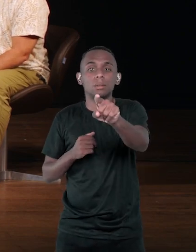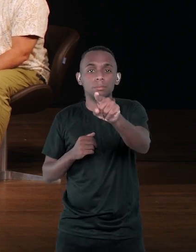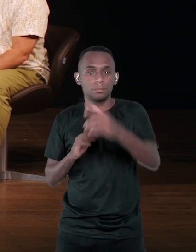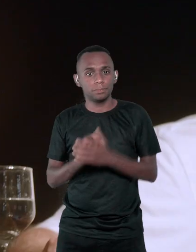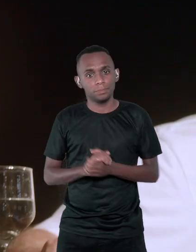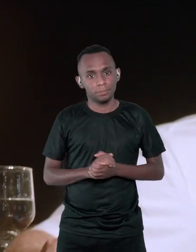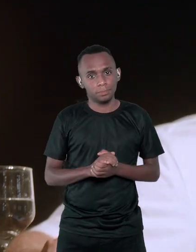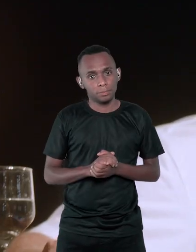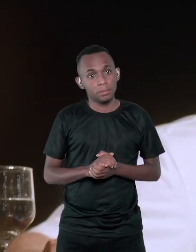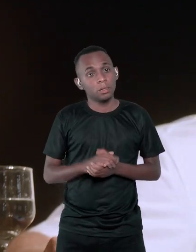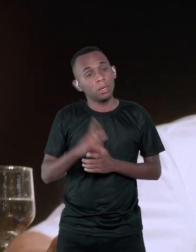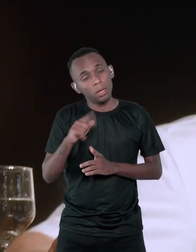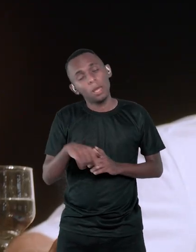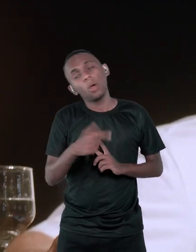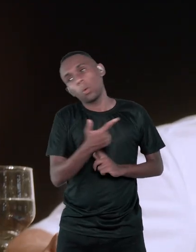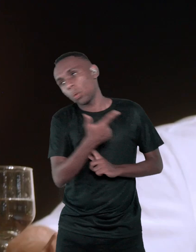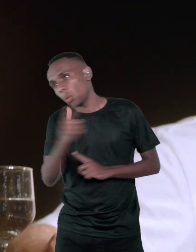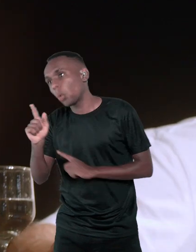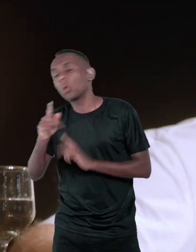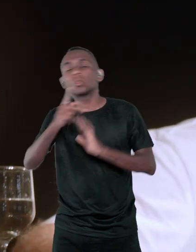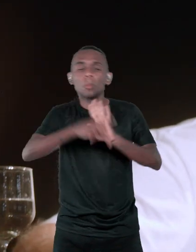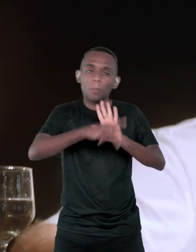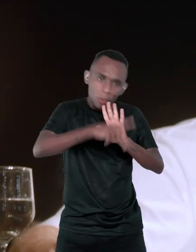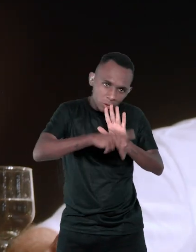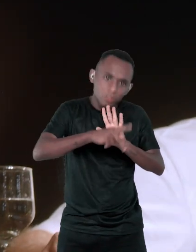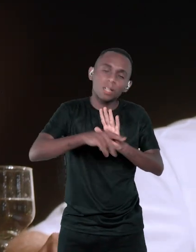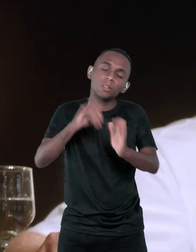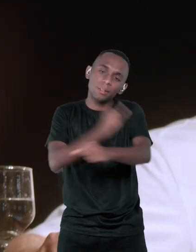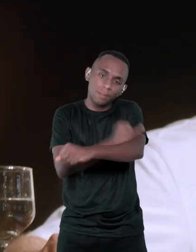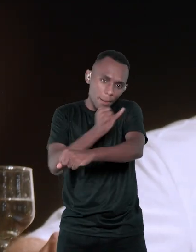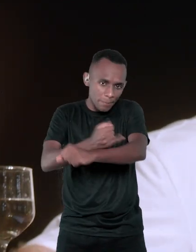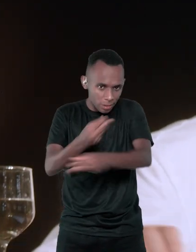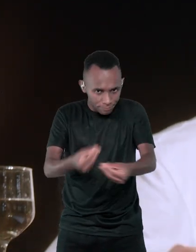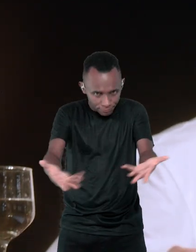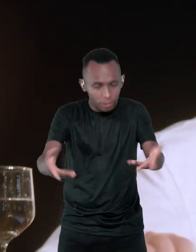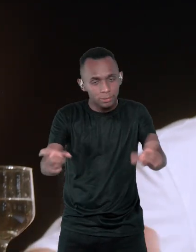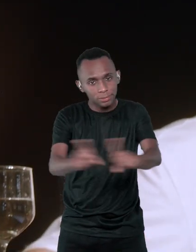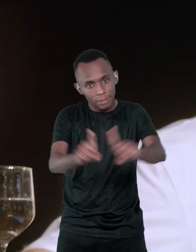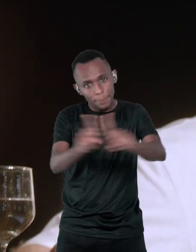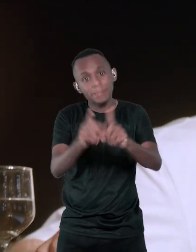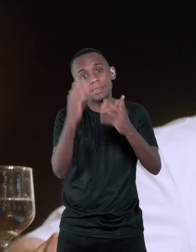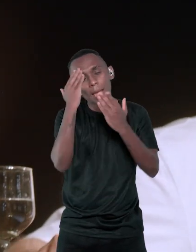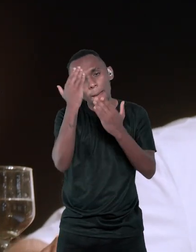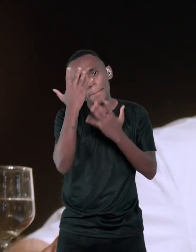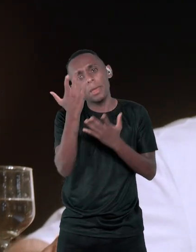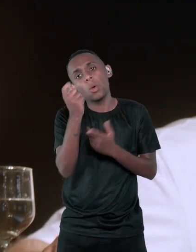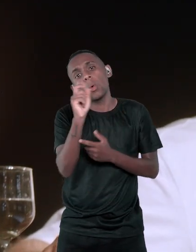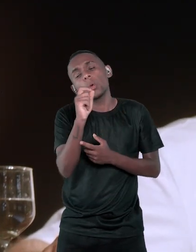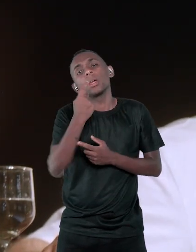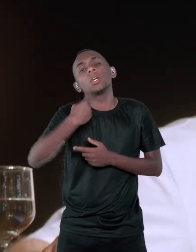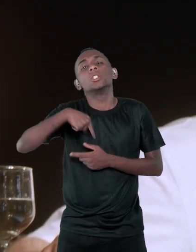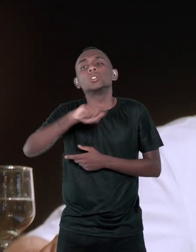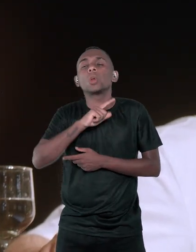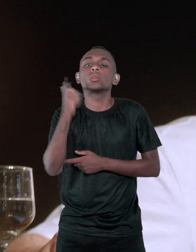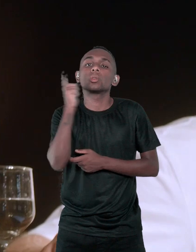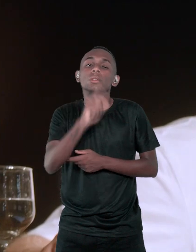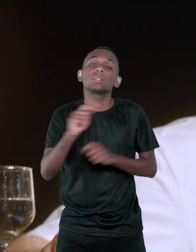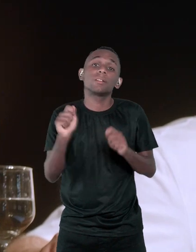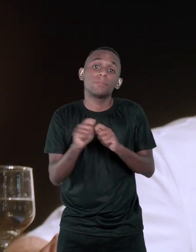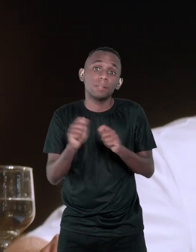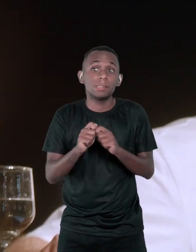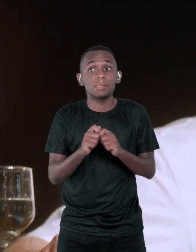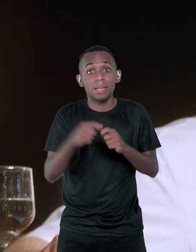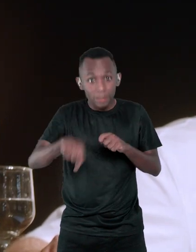aí é outro programa que eu ouso trazer para Itabira, sabendo que a gente vai conseguir fazer aqui, talvez antes de